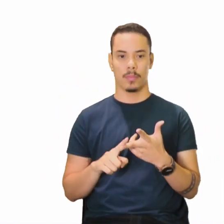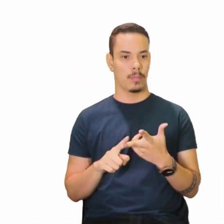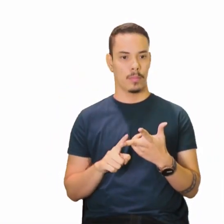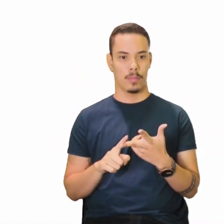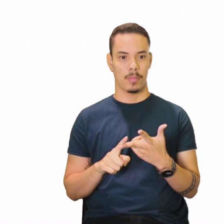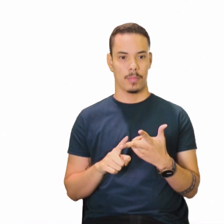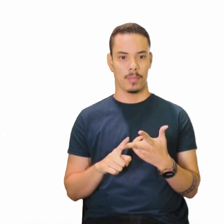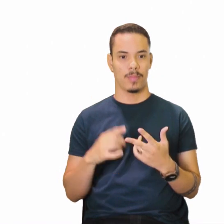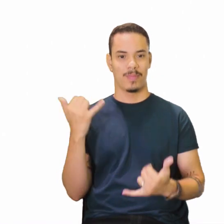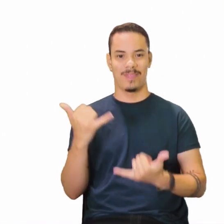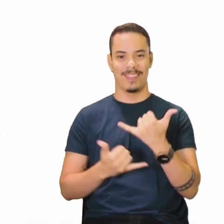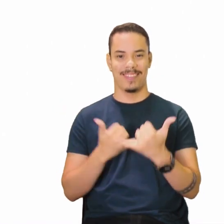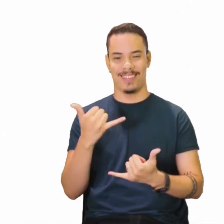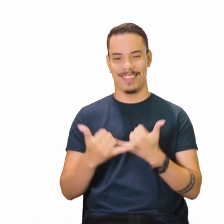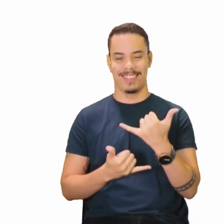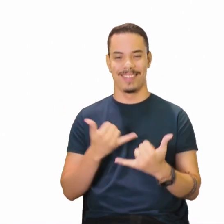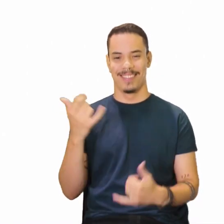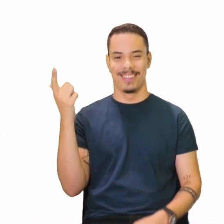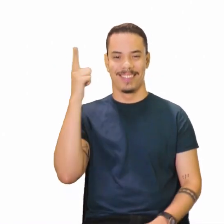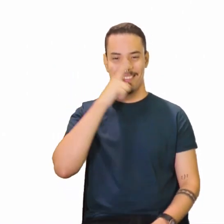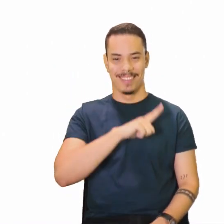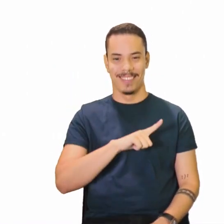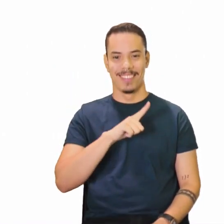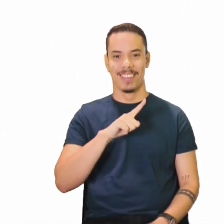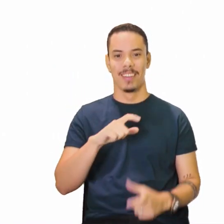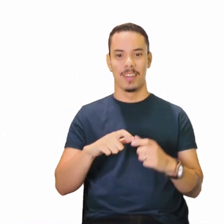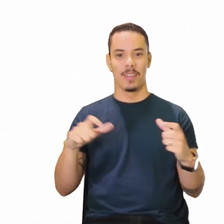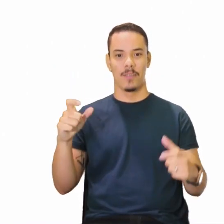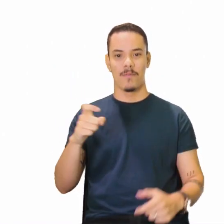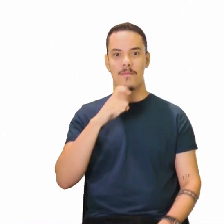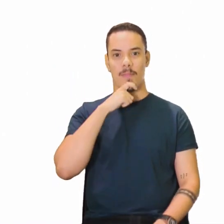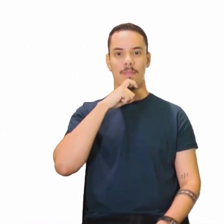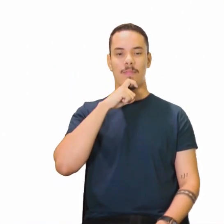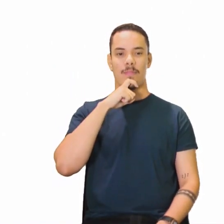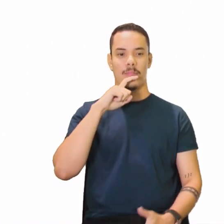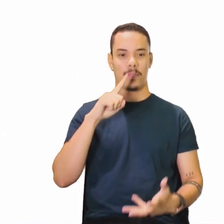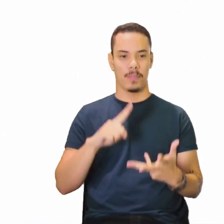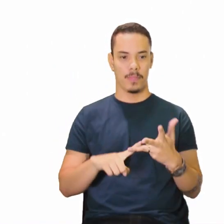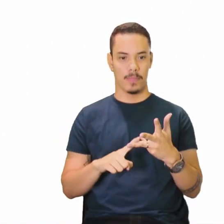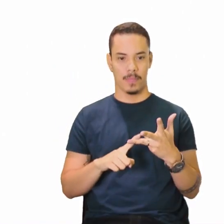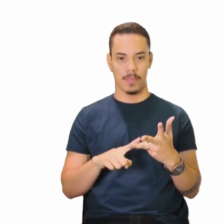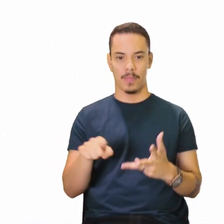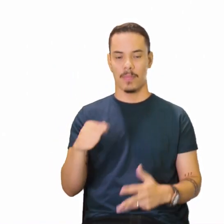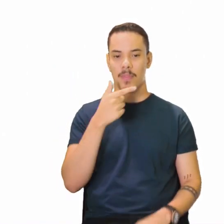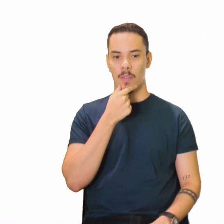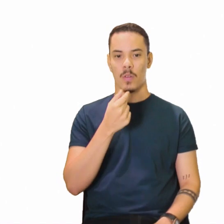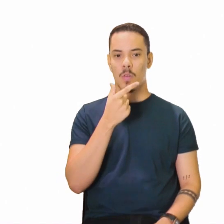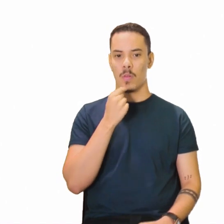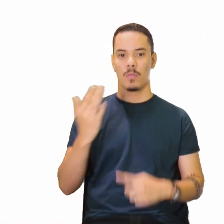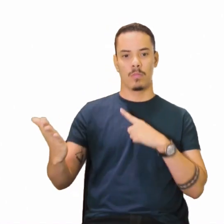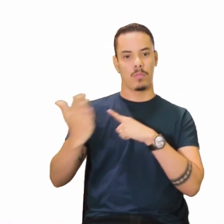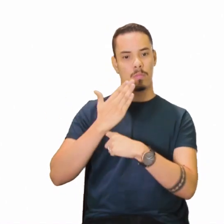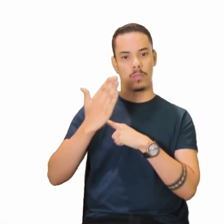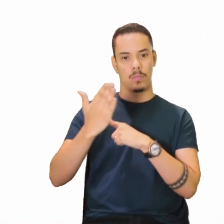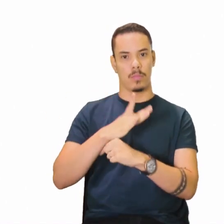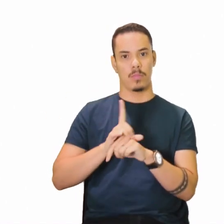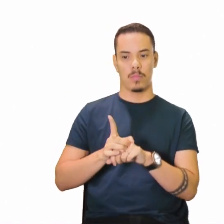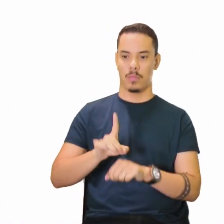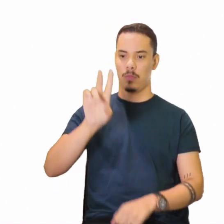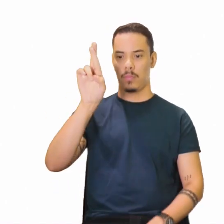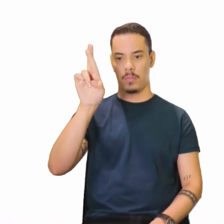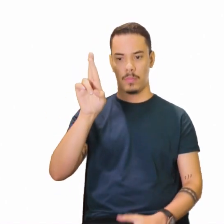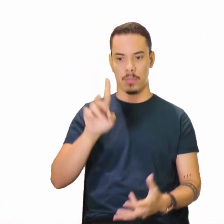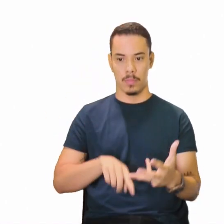C. No joguinho aceita-se até o cheque frio. D. Ele é o meu braço direito, doutor.